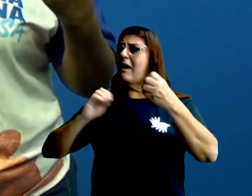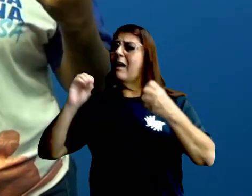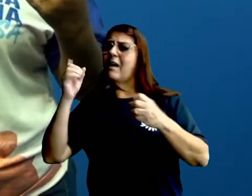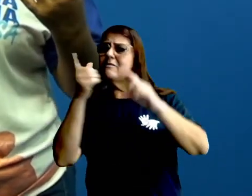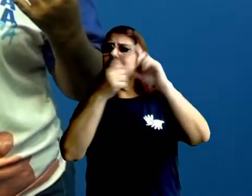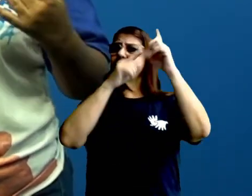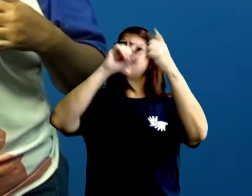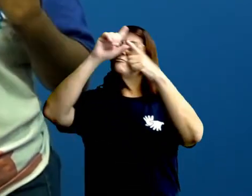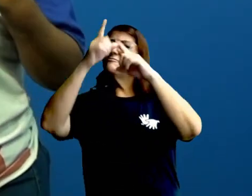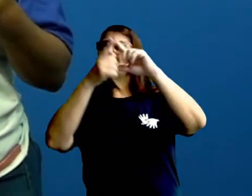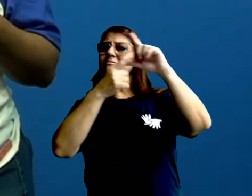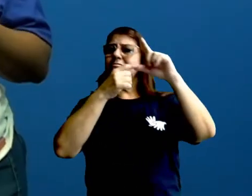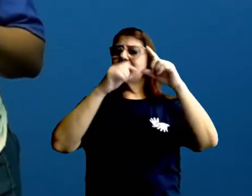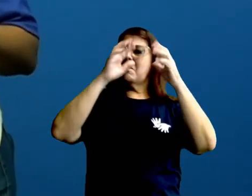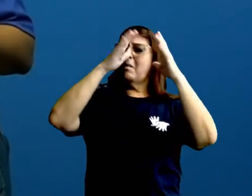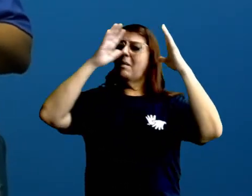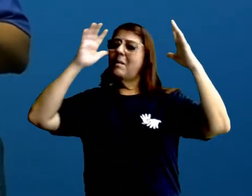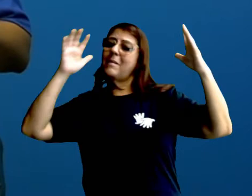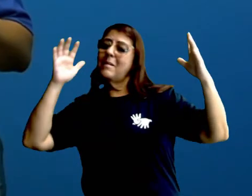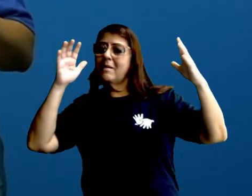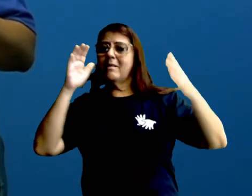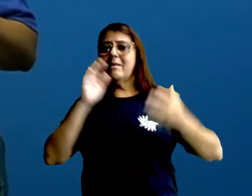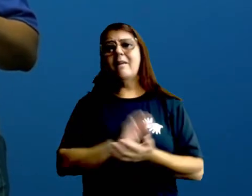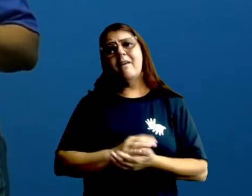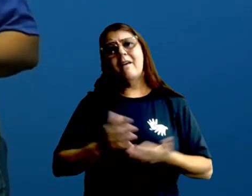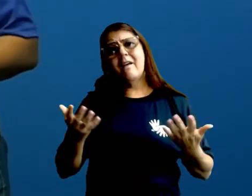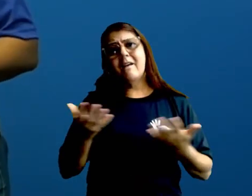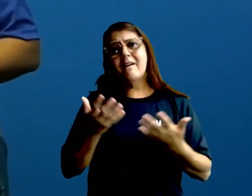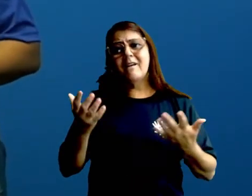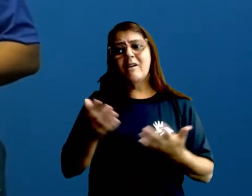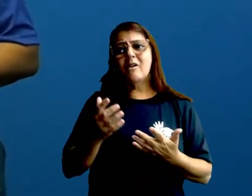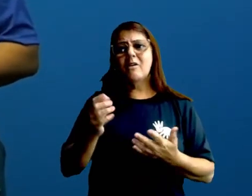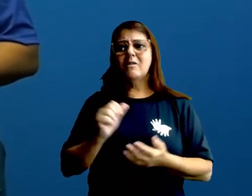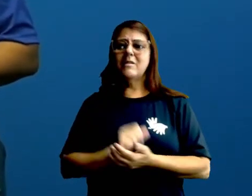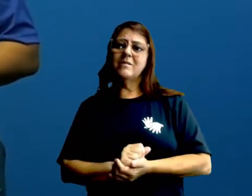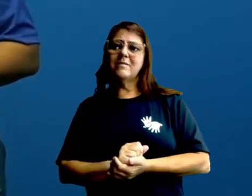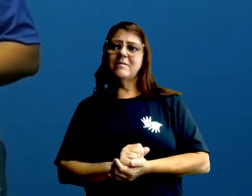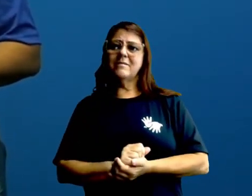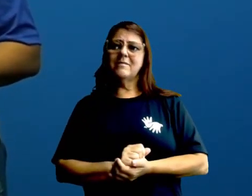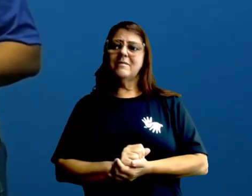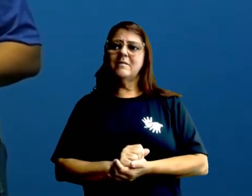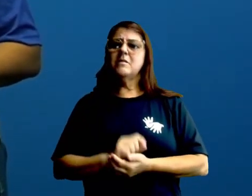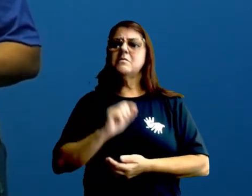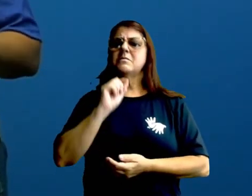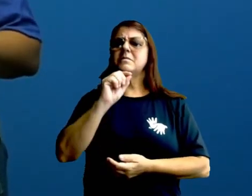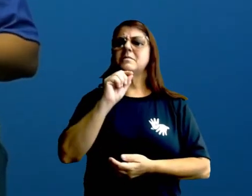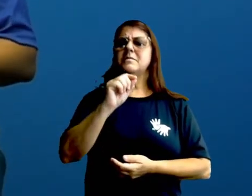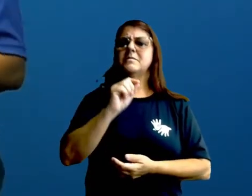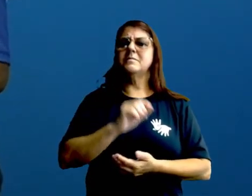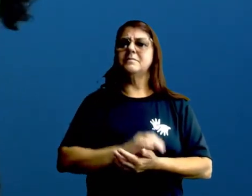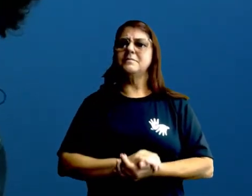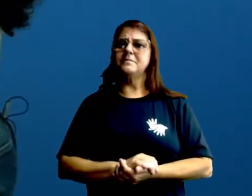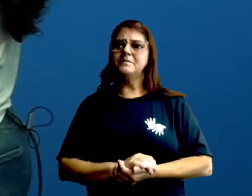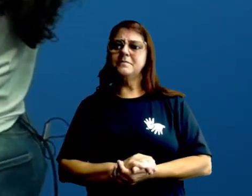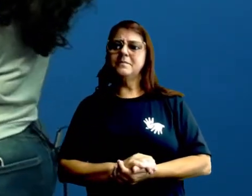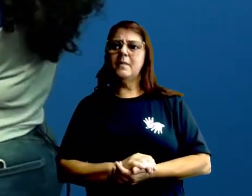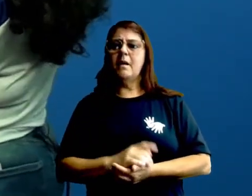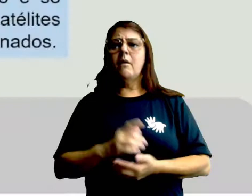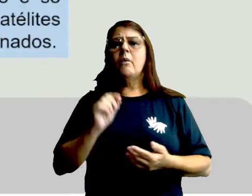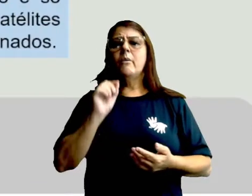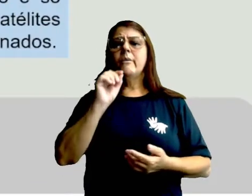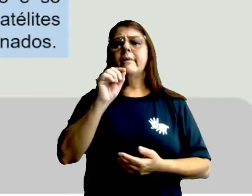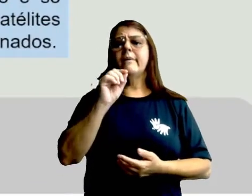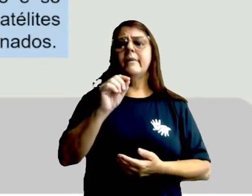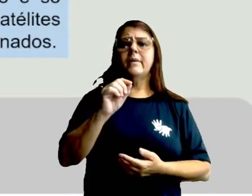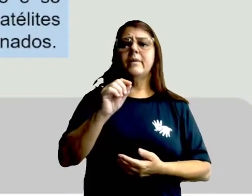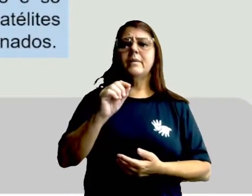que são as estrelas, vamos ver agora e os astros iluminados. Quem são eles? Vamos lá? O que